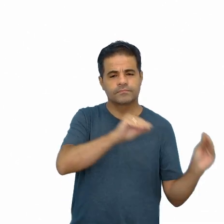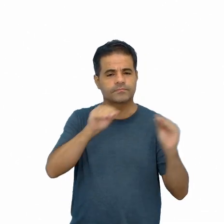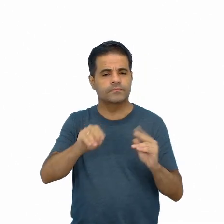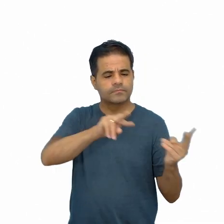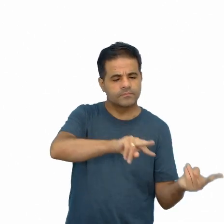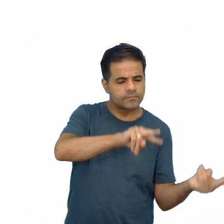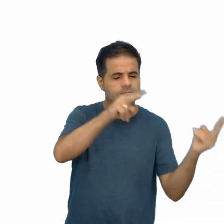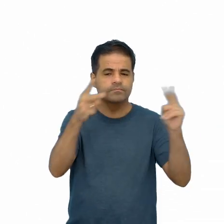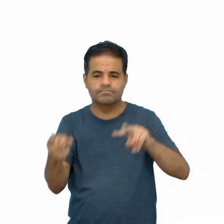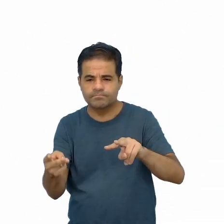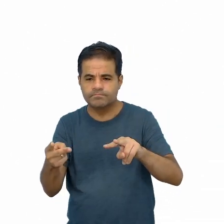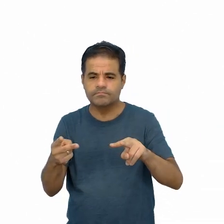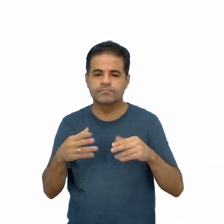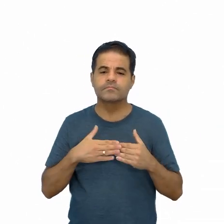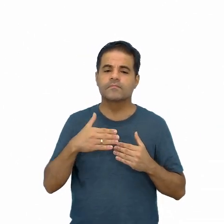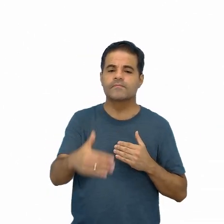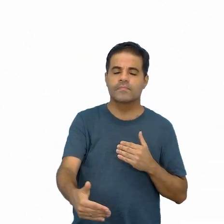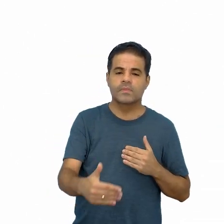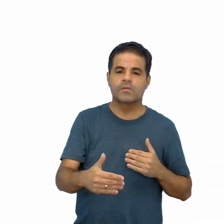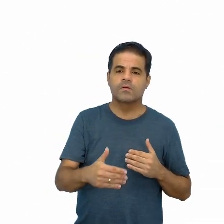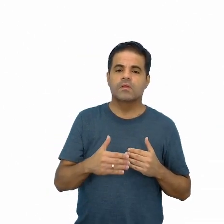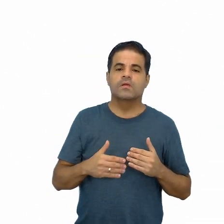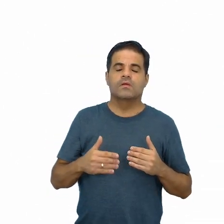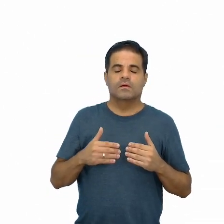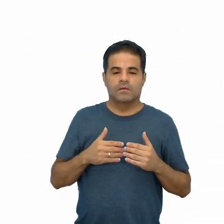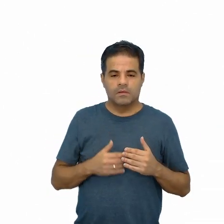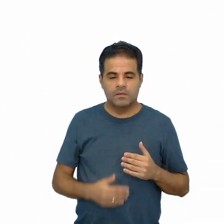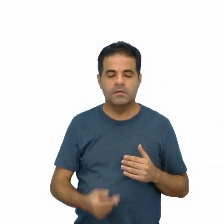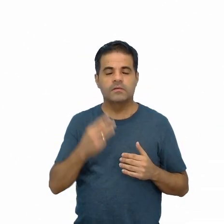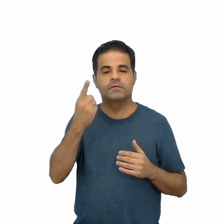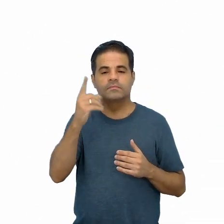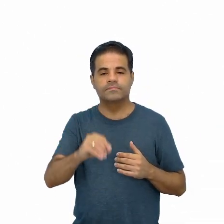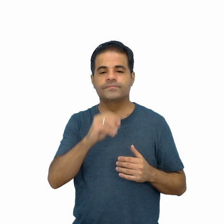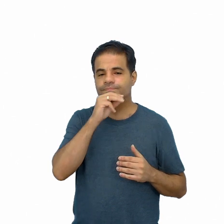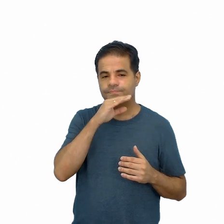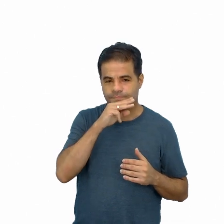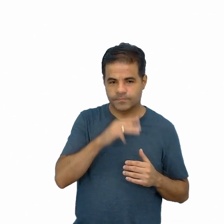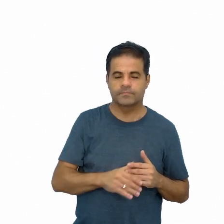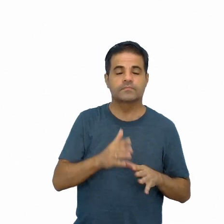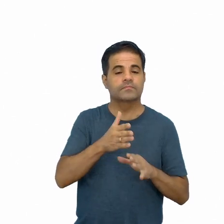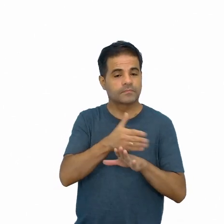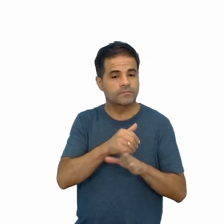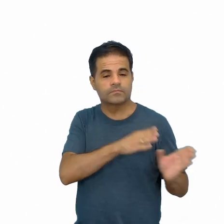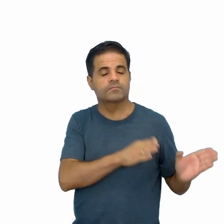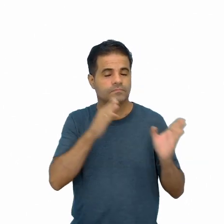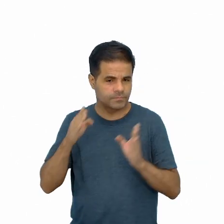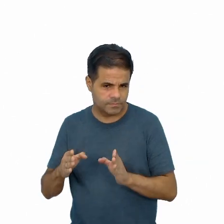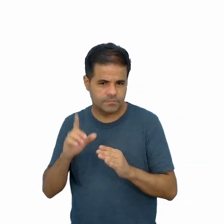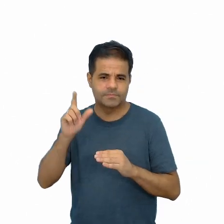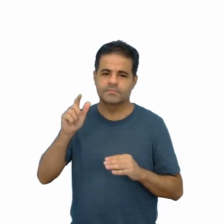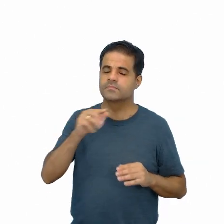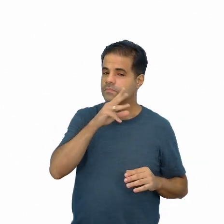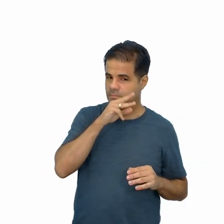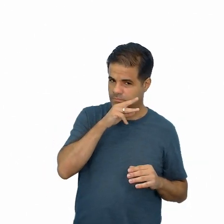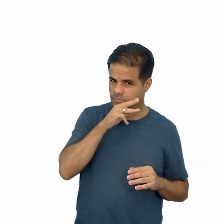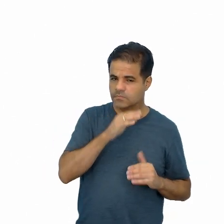biologia para o 3º também. 10 de março, formação de etapa, agora 17 de